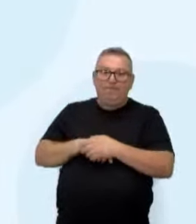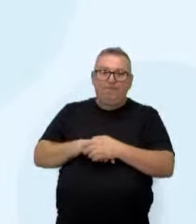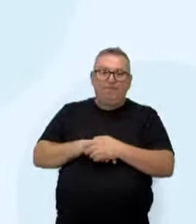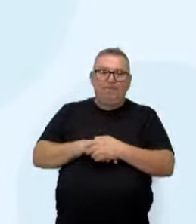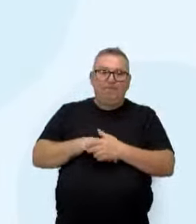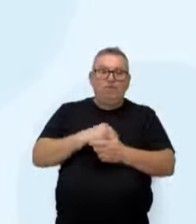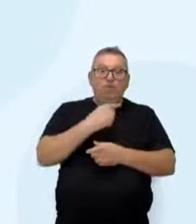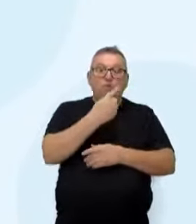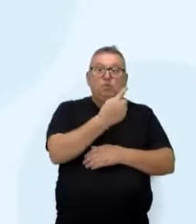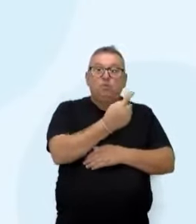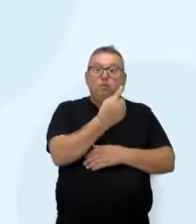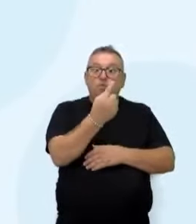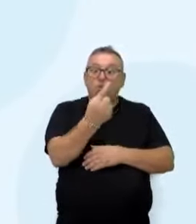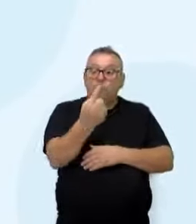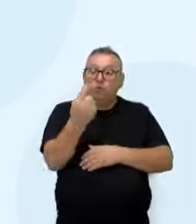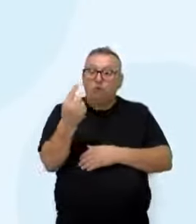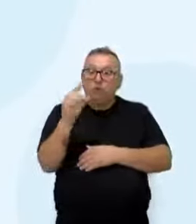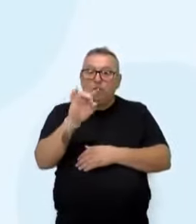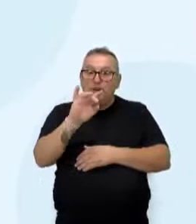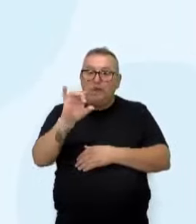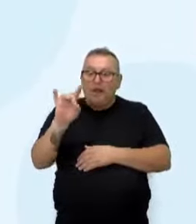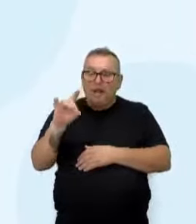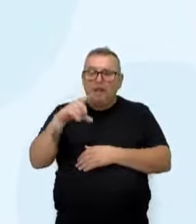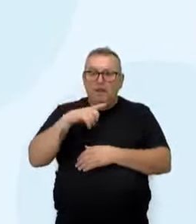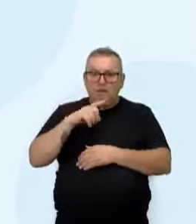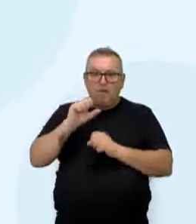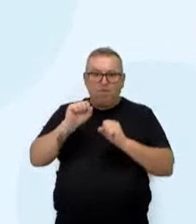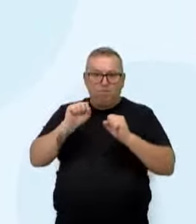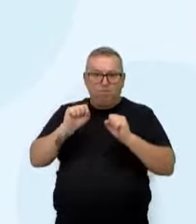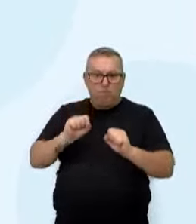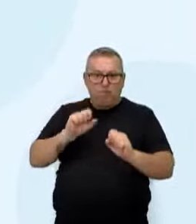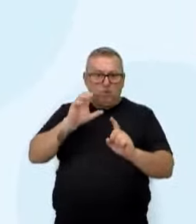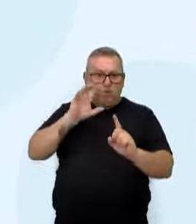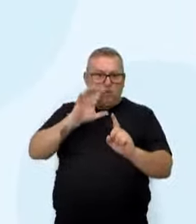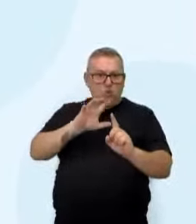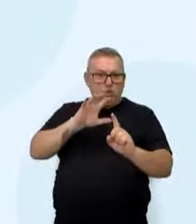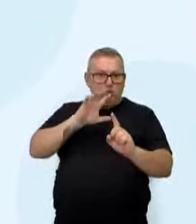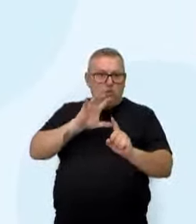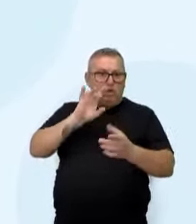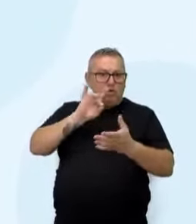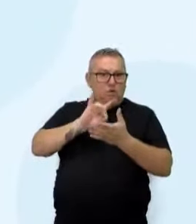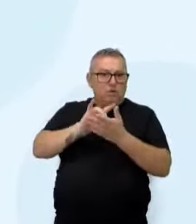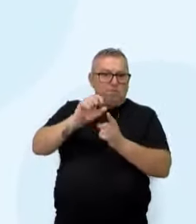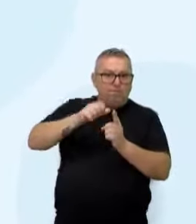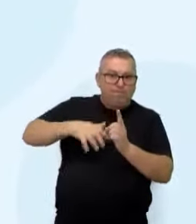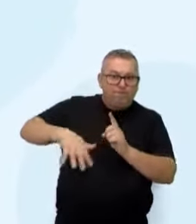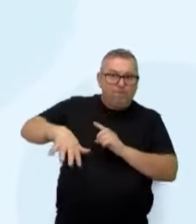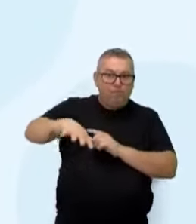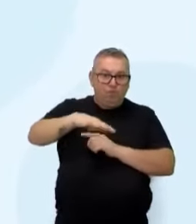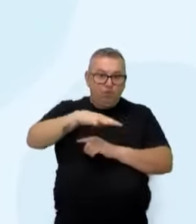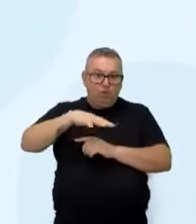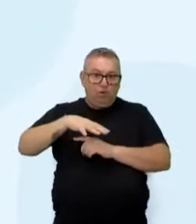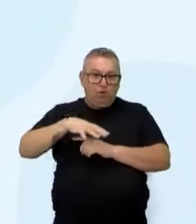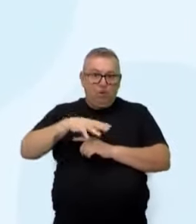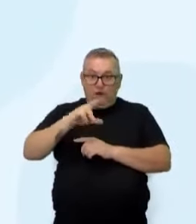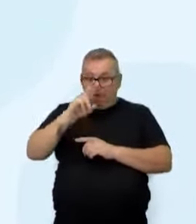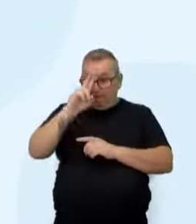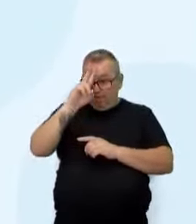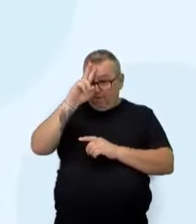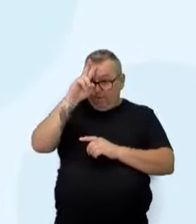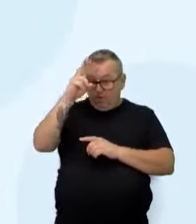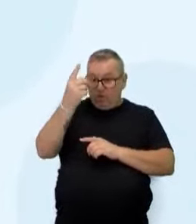nós tem o poder de interferir na realidade que nos cerca. Essa é a força do